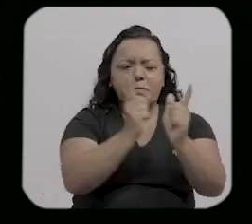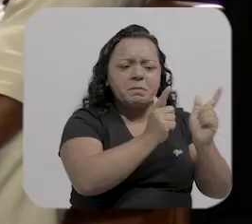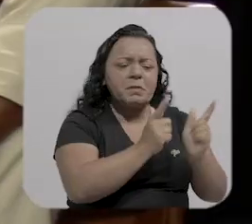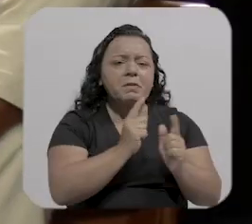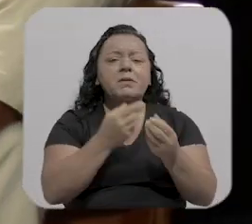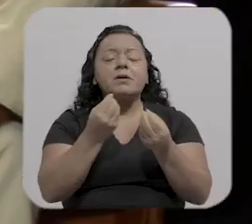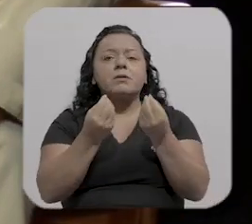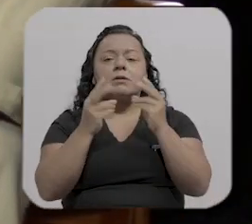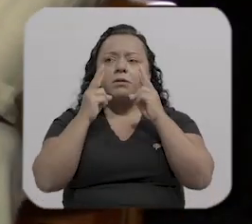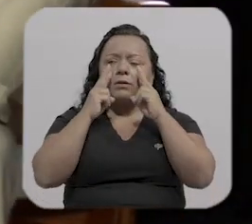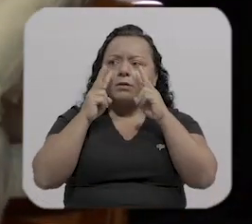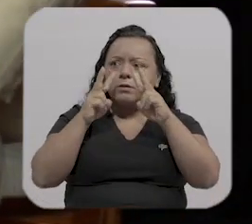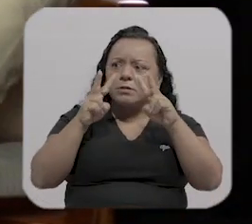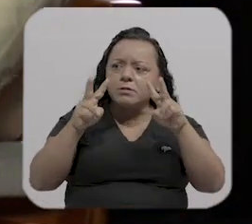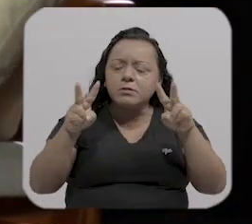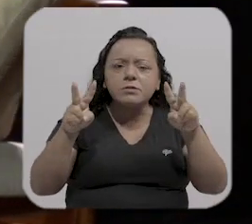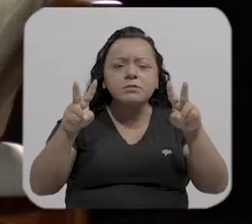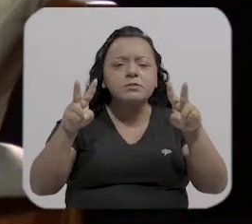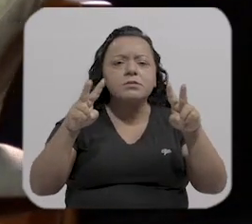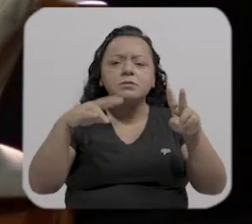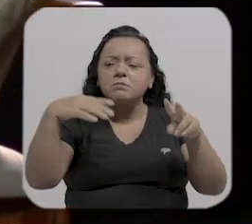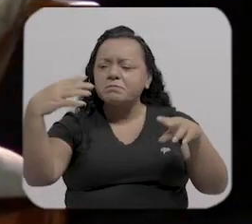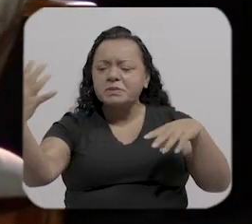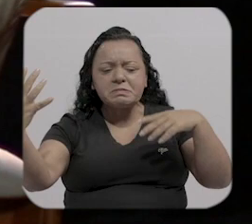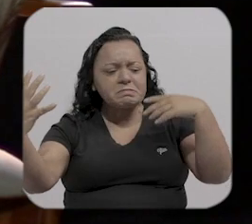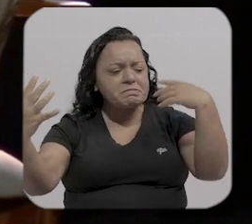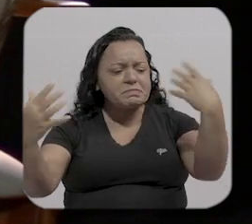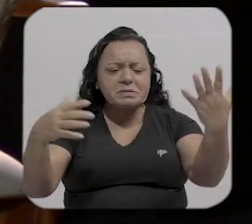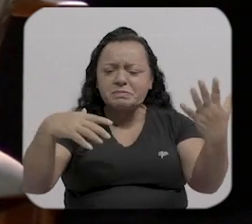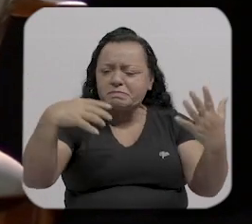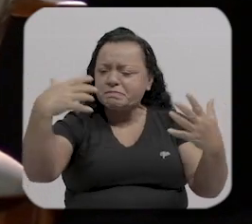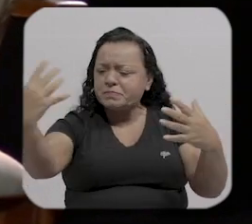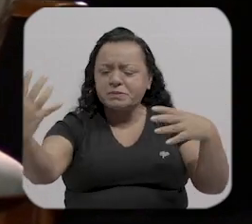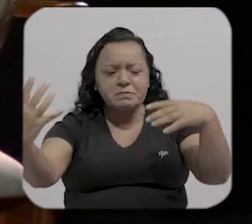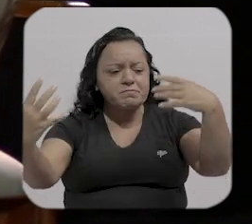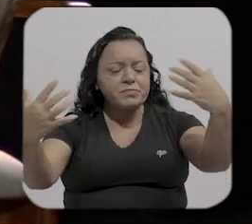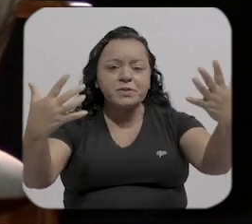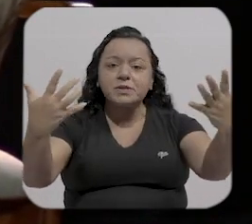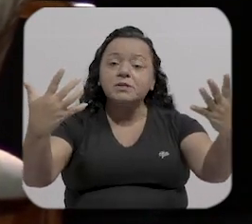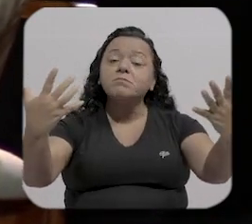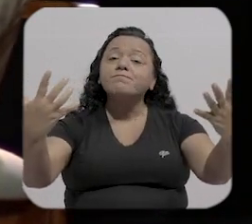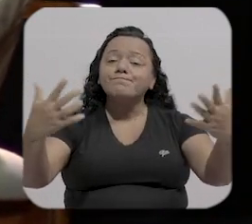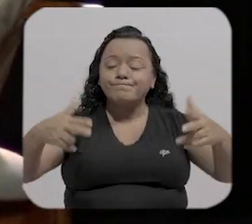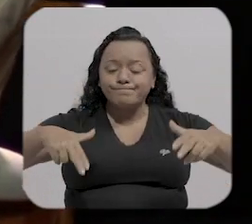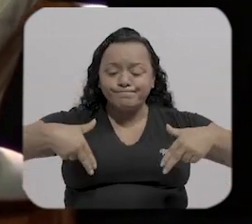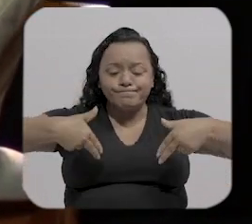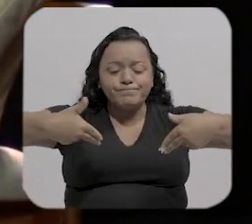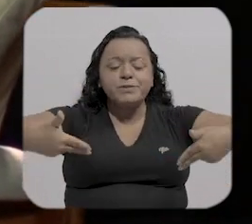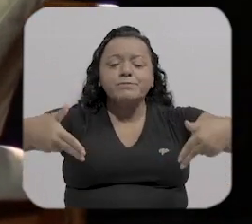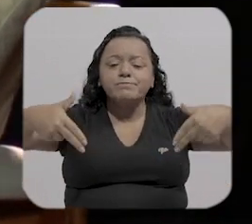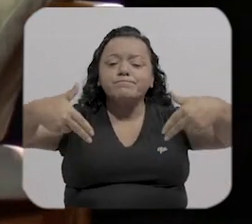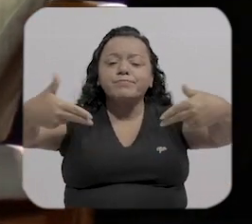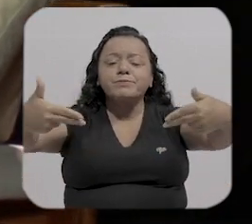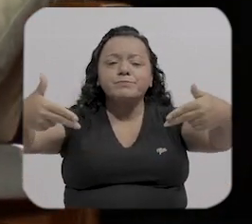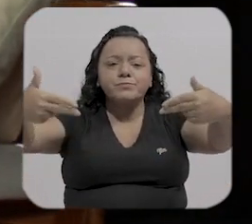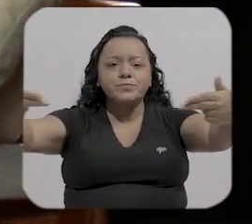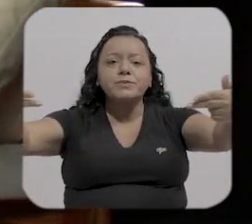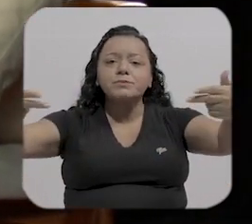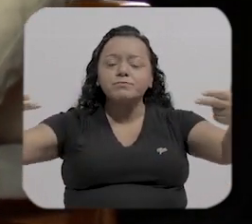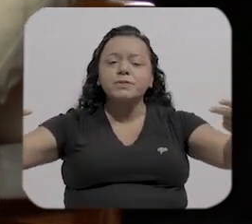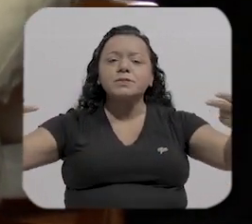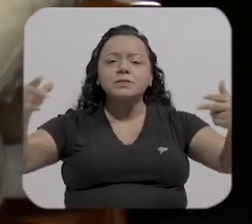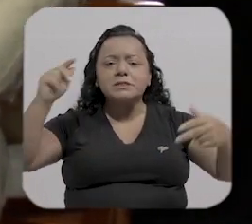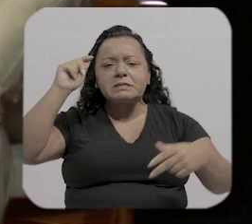Aquilo lá que eu vi, são corpos derrubados,